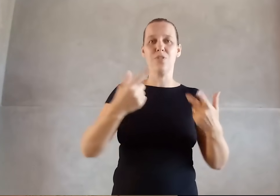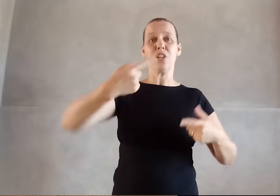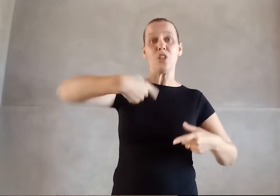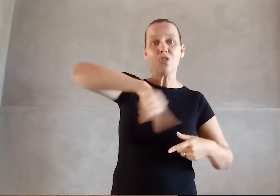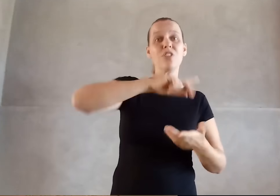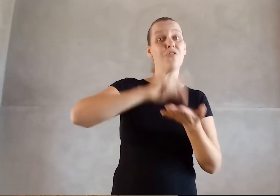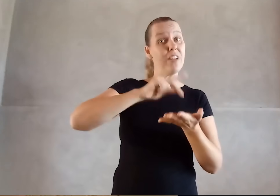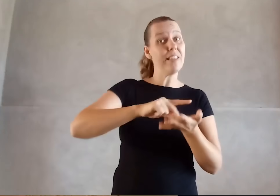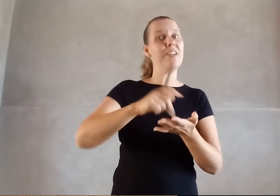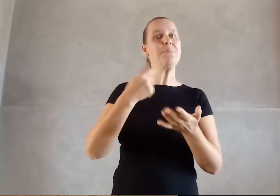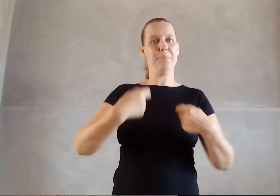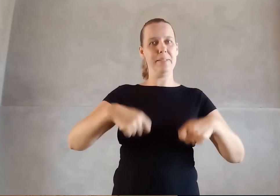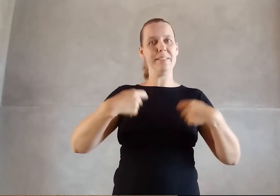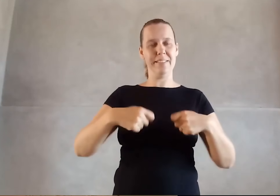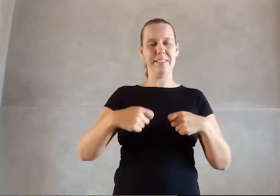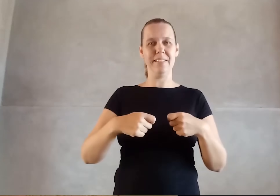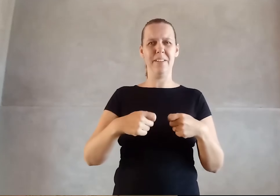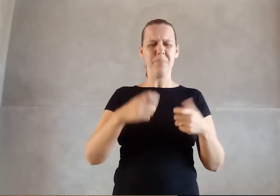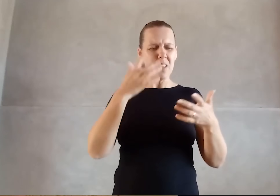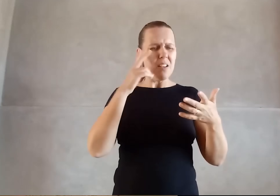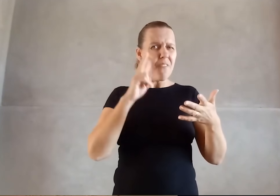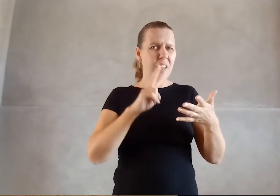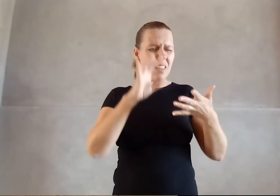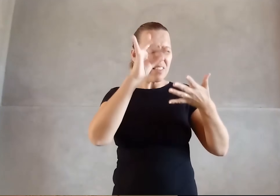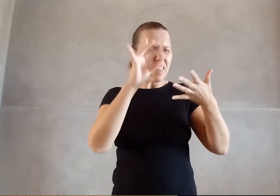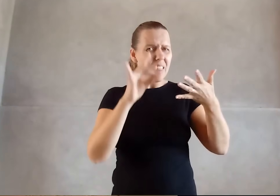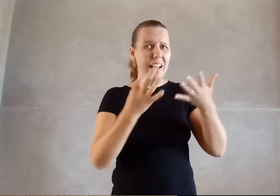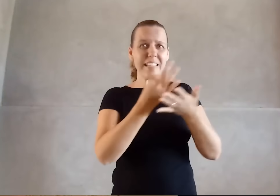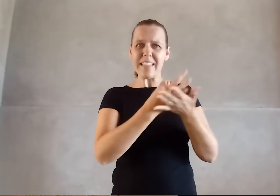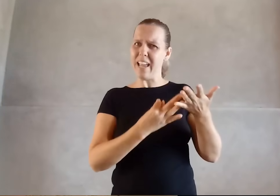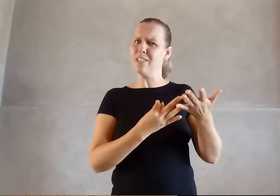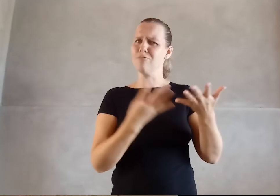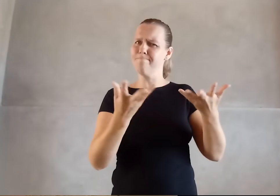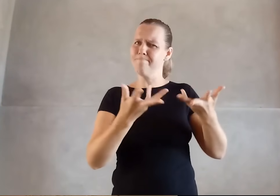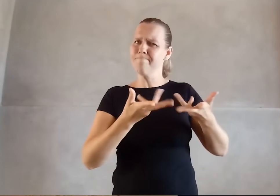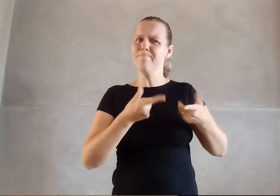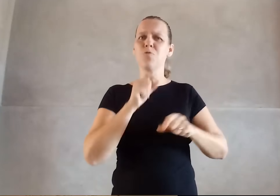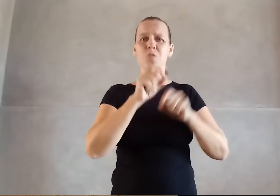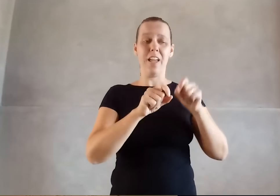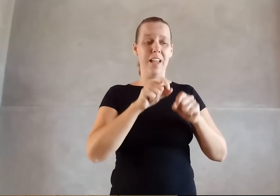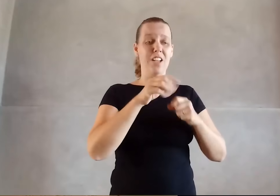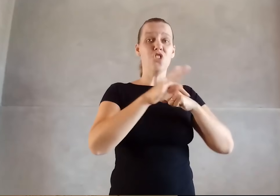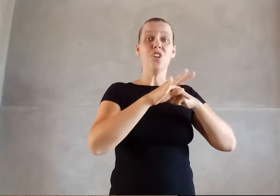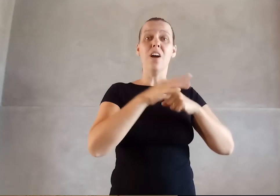é realmente caráter dele nos dar aquilo que realmente nós precisamos. Se você observar os